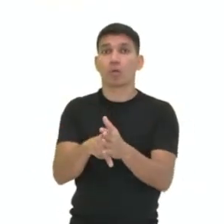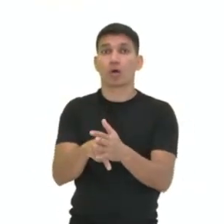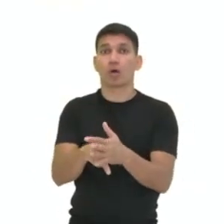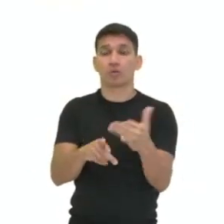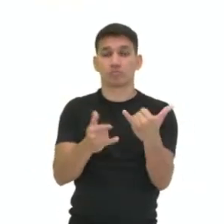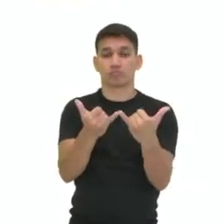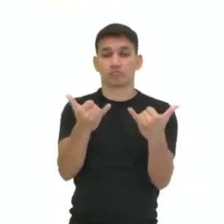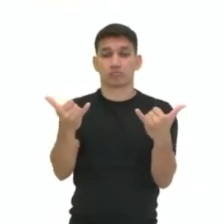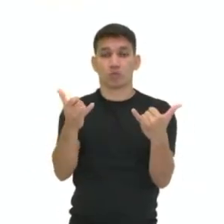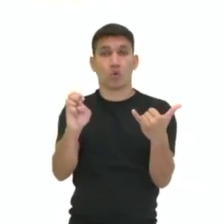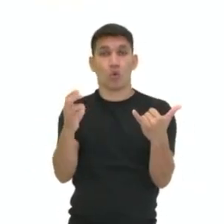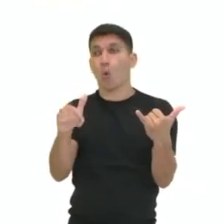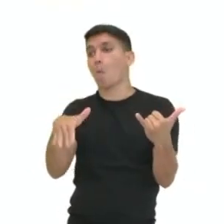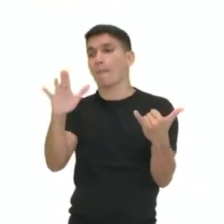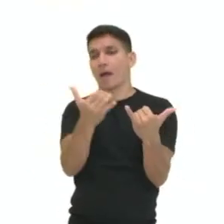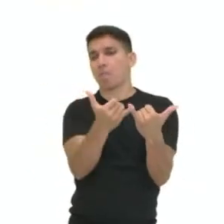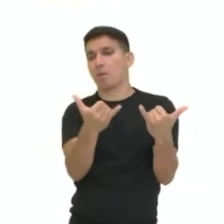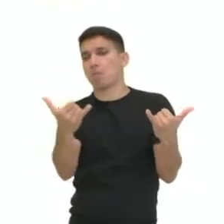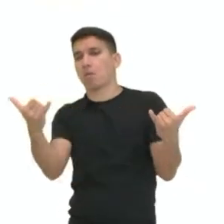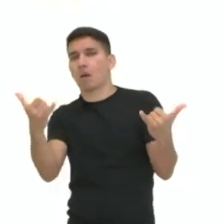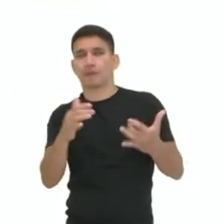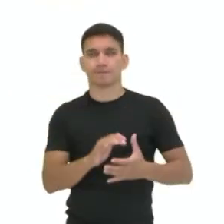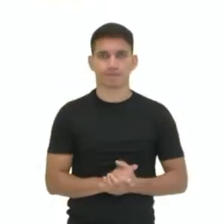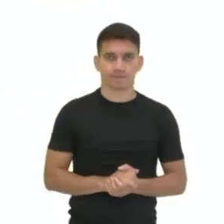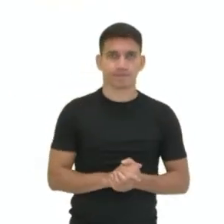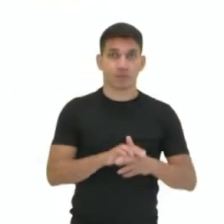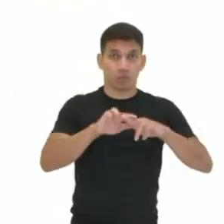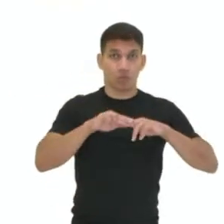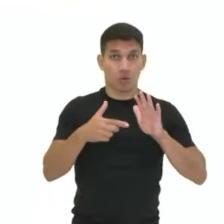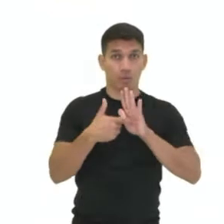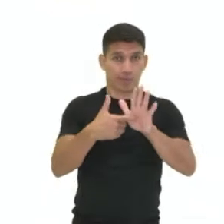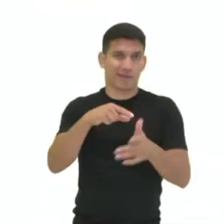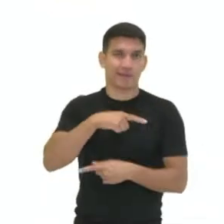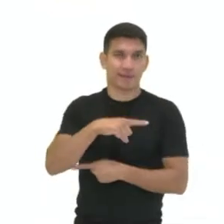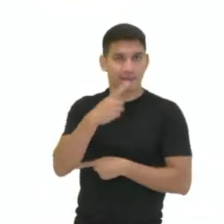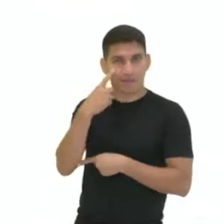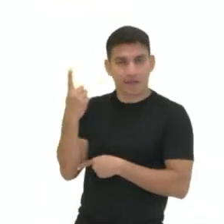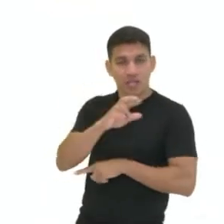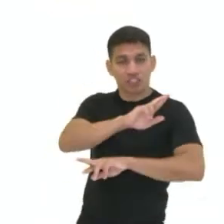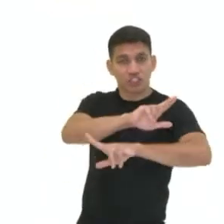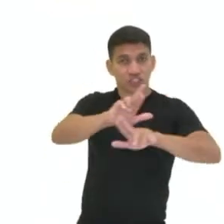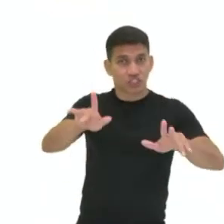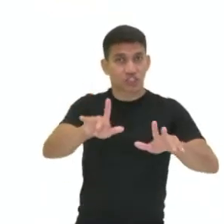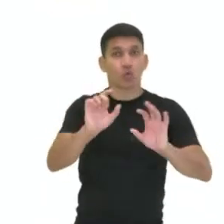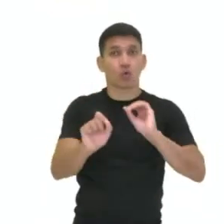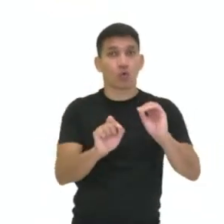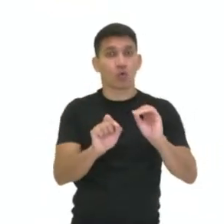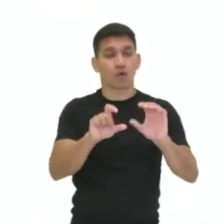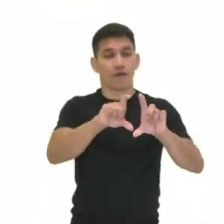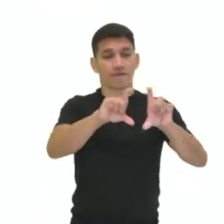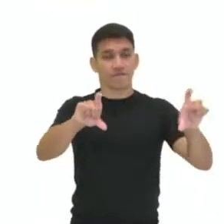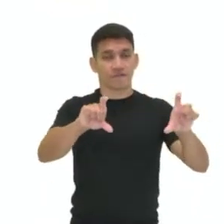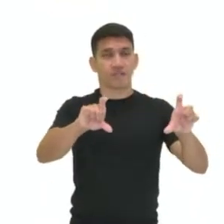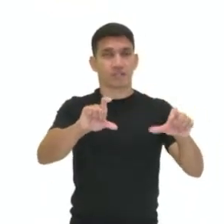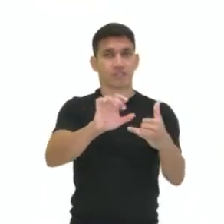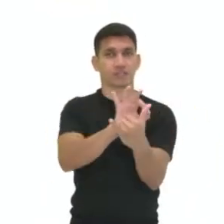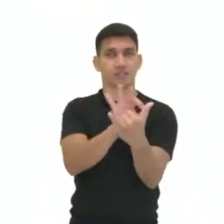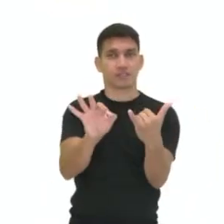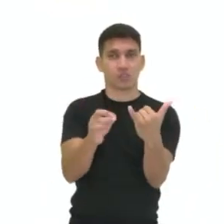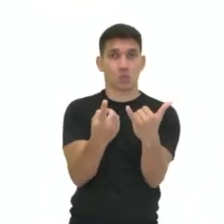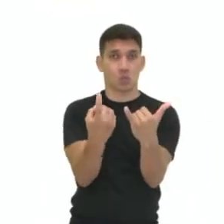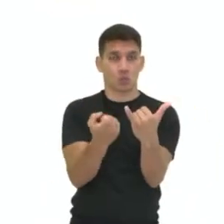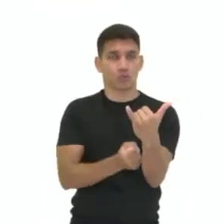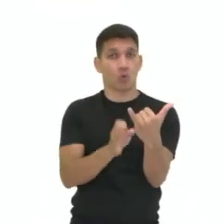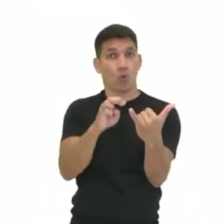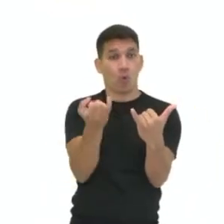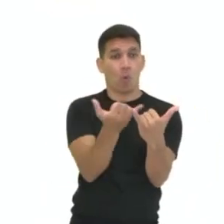duas ou mais orações. Então aí nós temos a diferença entre período simples e composto. O foco